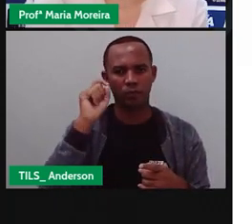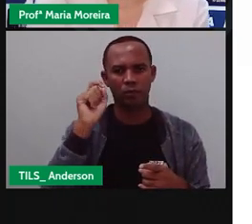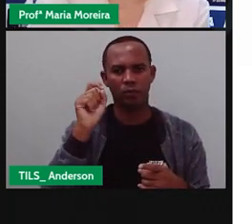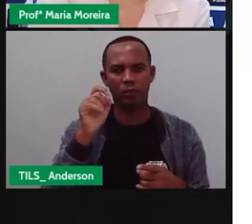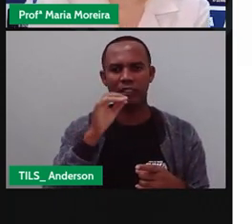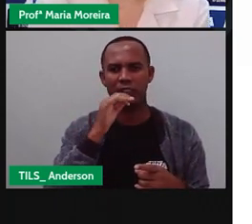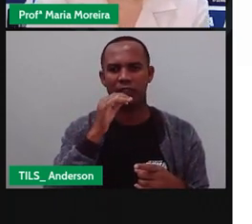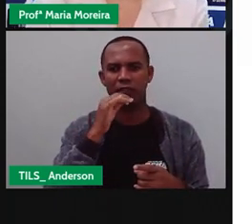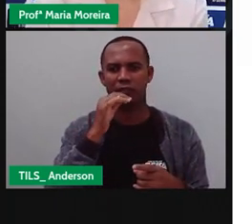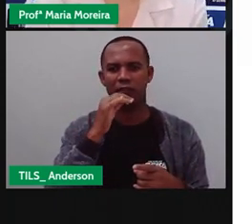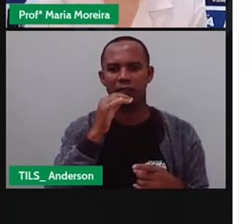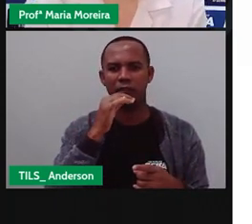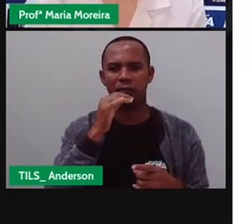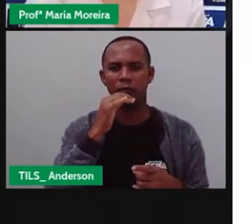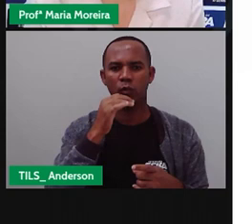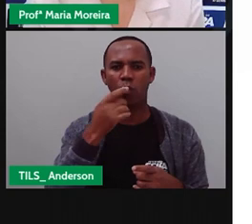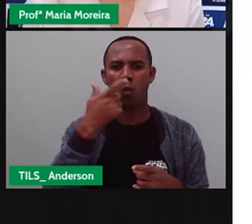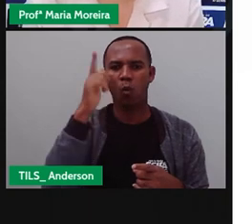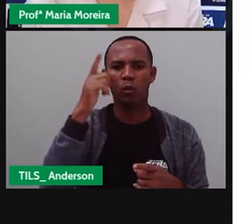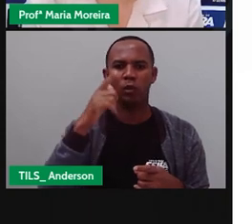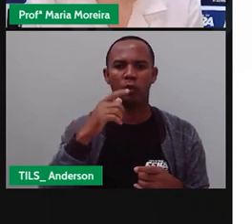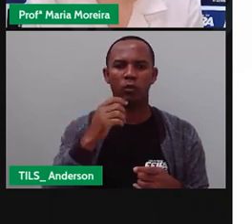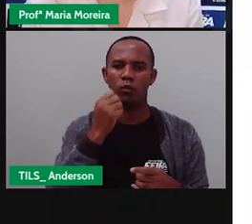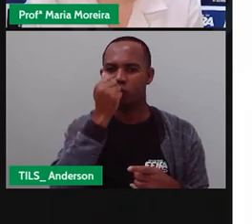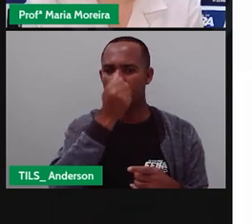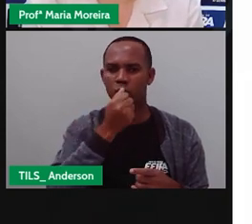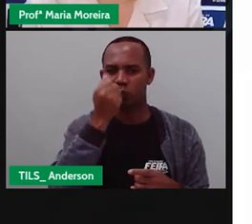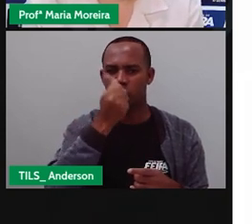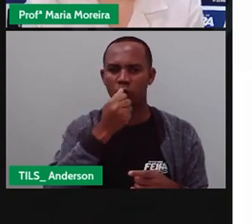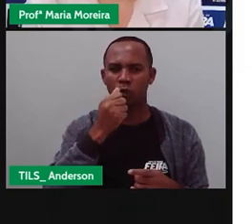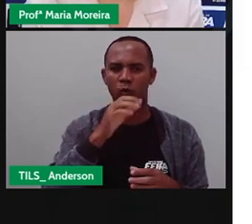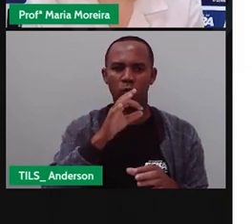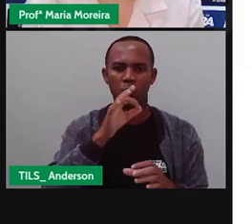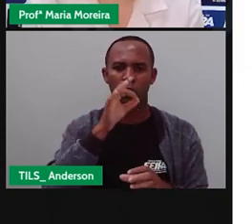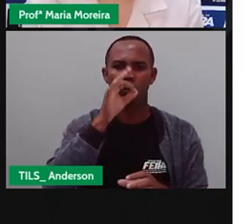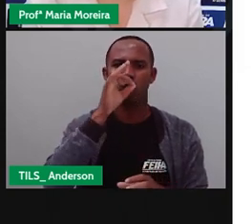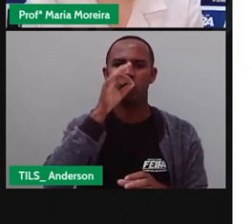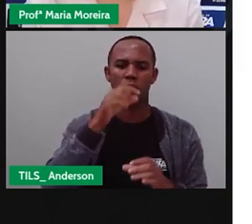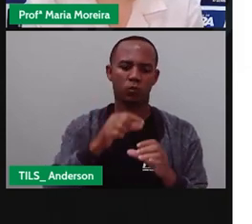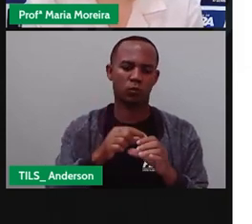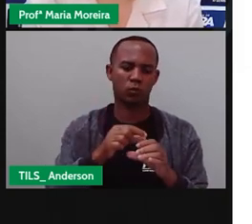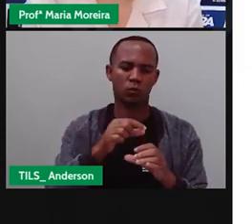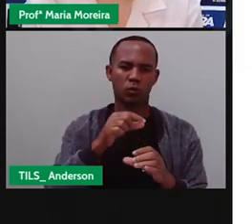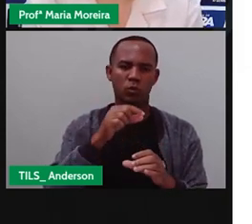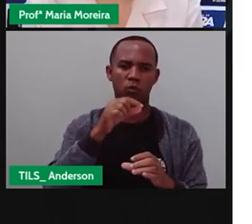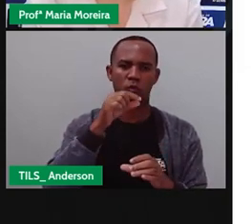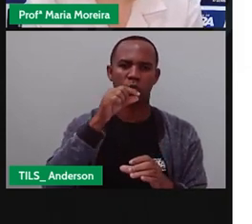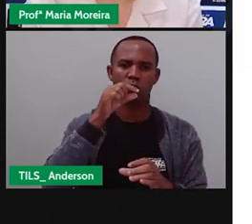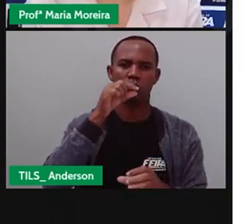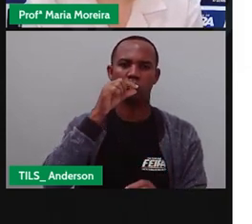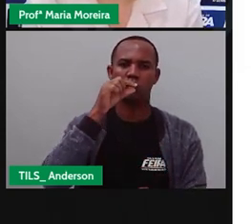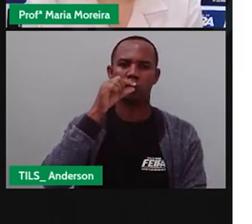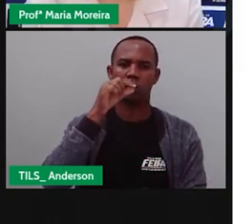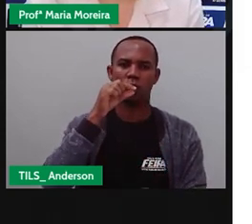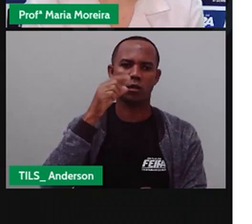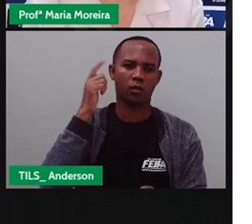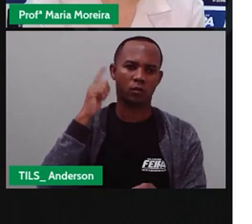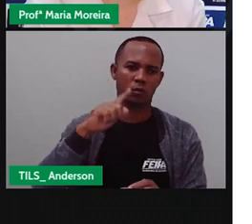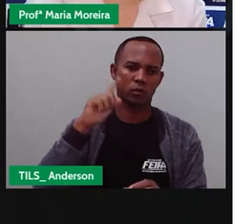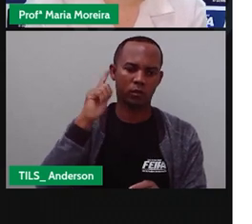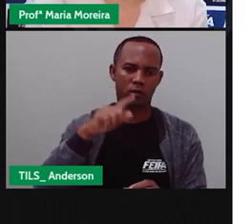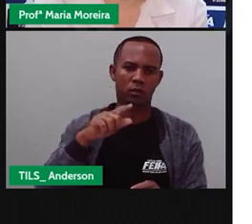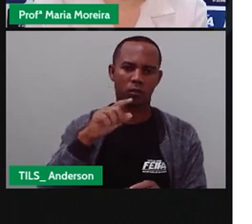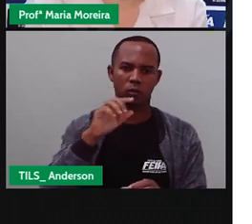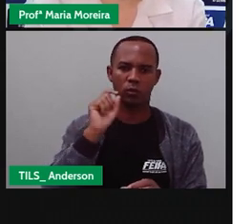beber limonada e diminuiu o diâmetro dos canudos para que as sementes não fossem sugadas. Assim,